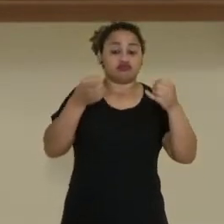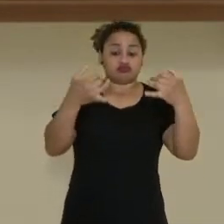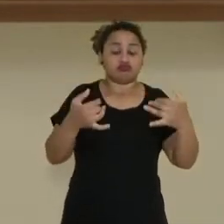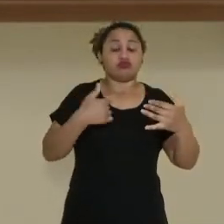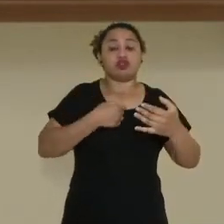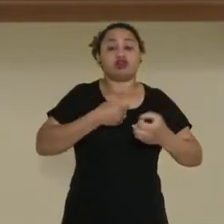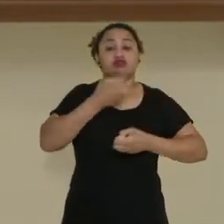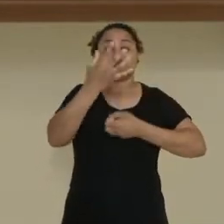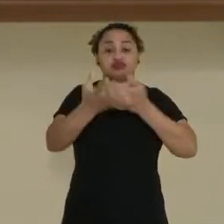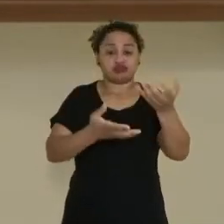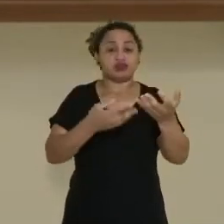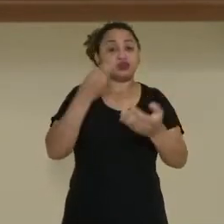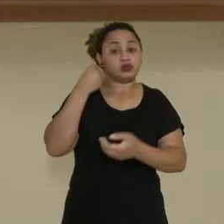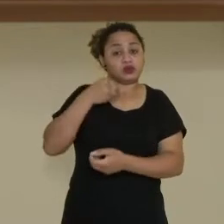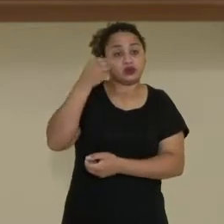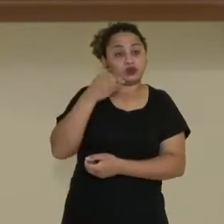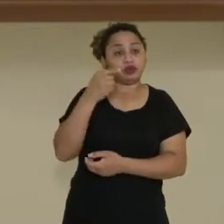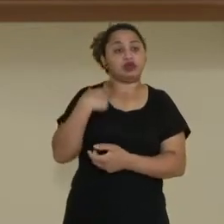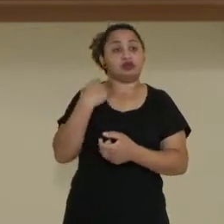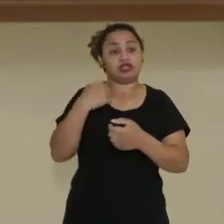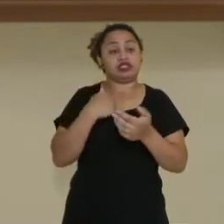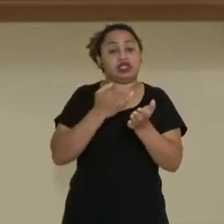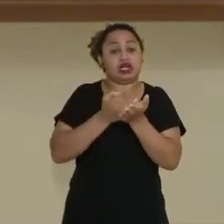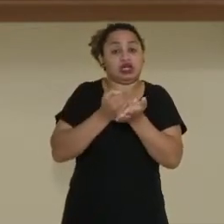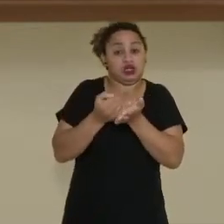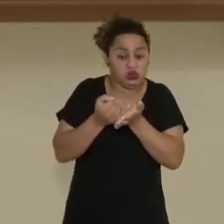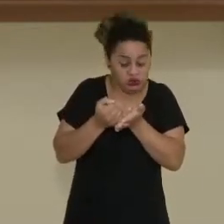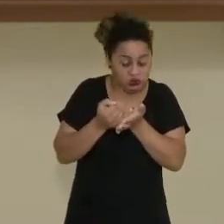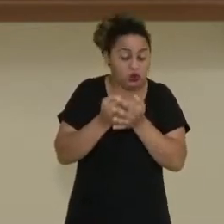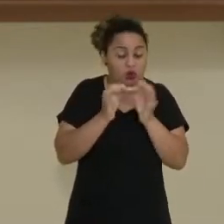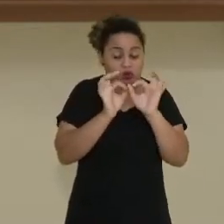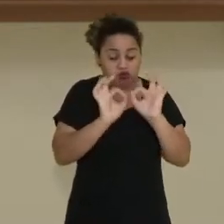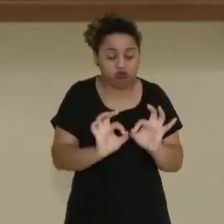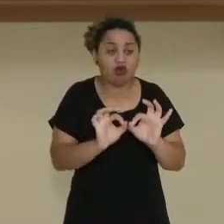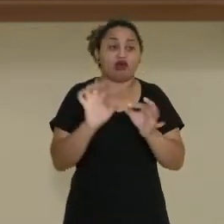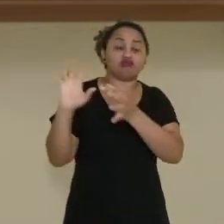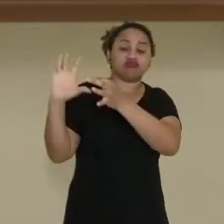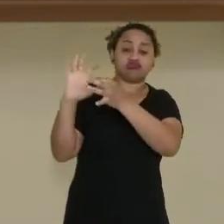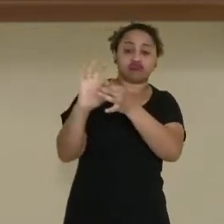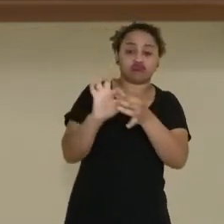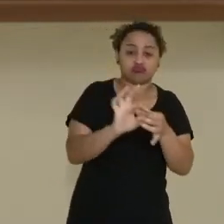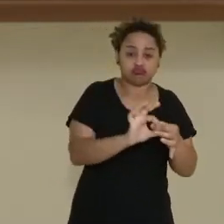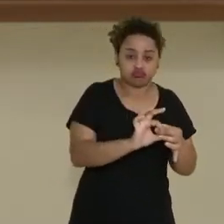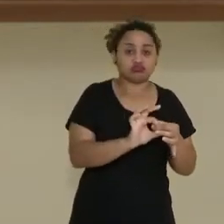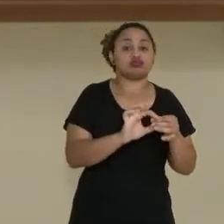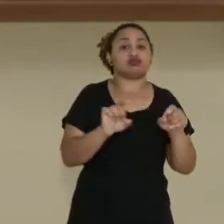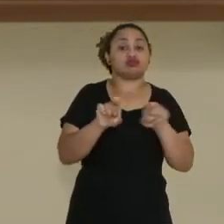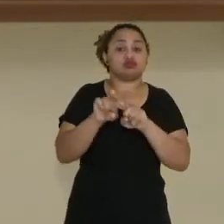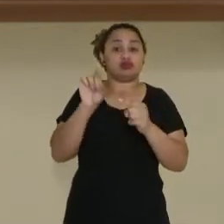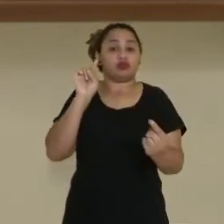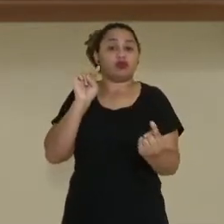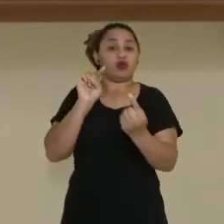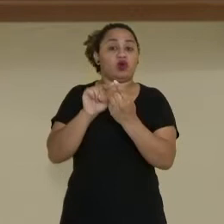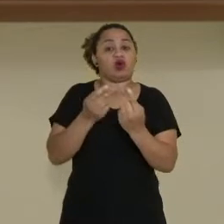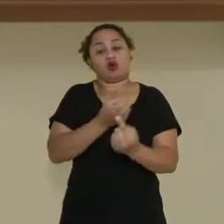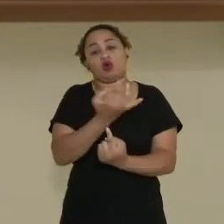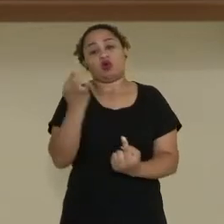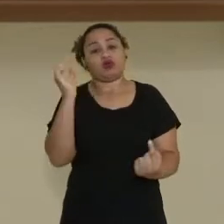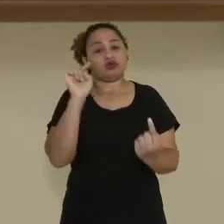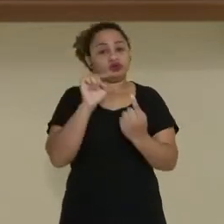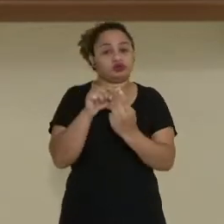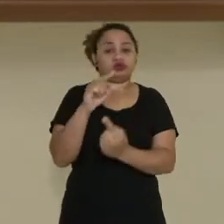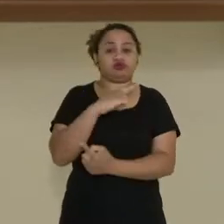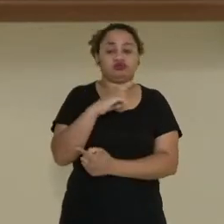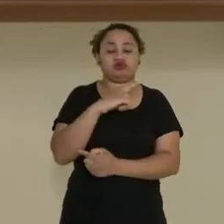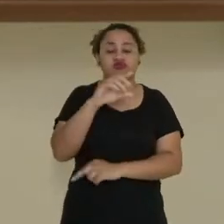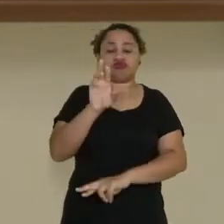relato você terá que caprichar na introdução, na contextualização, nos objetivos, nos